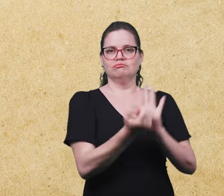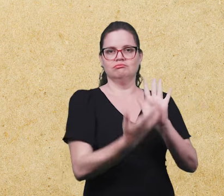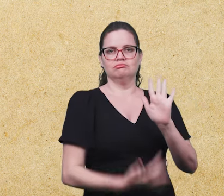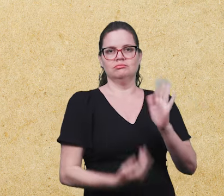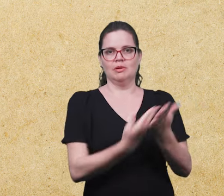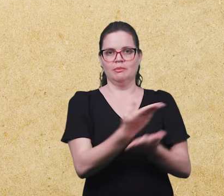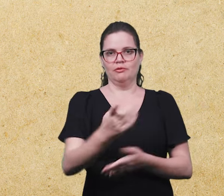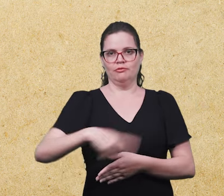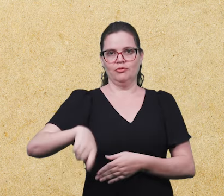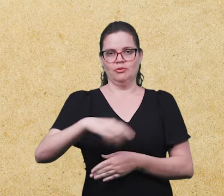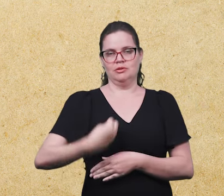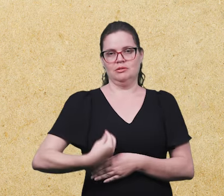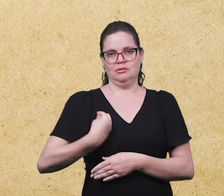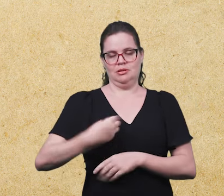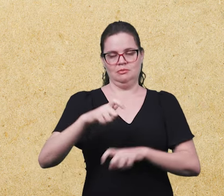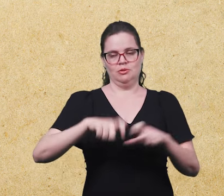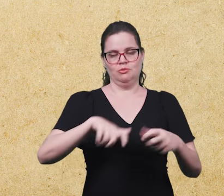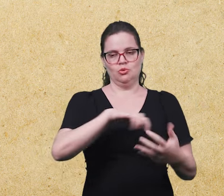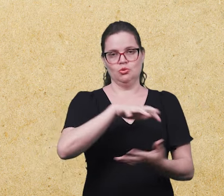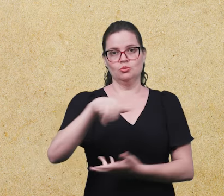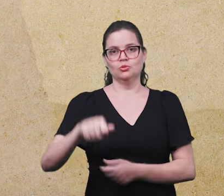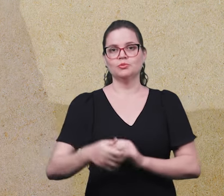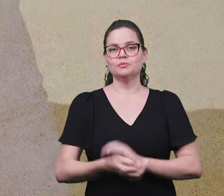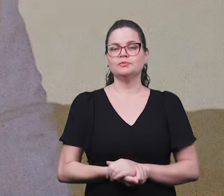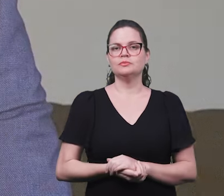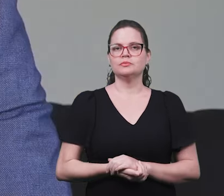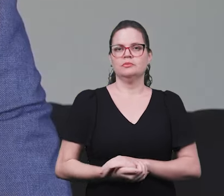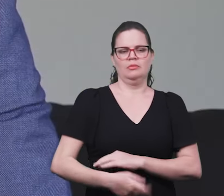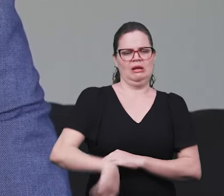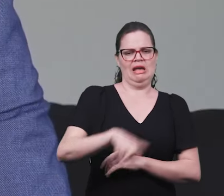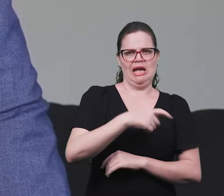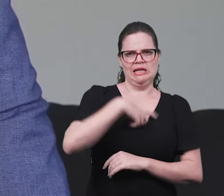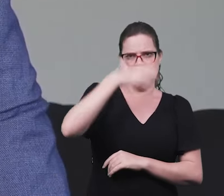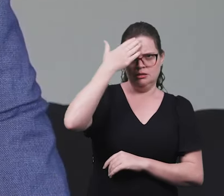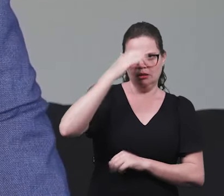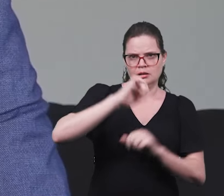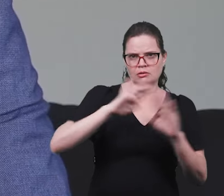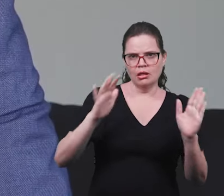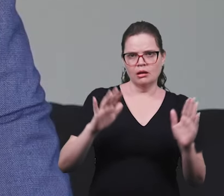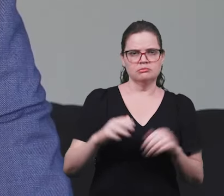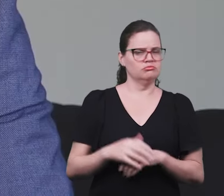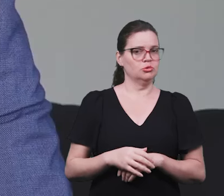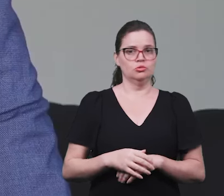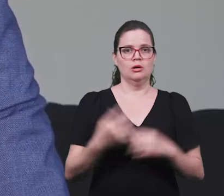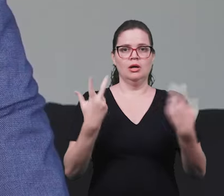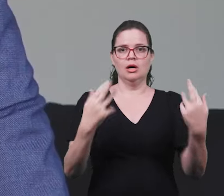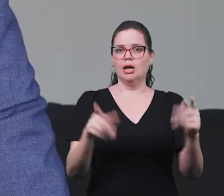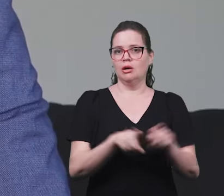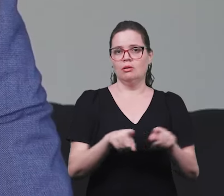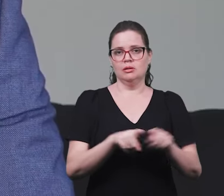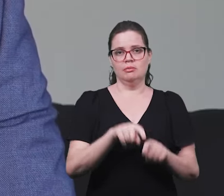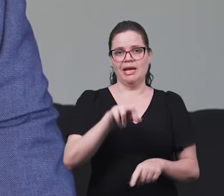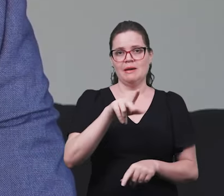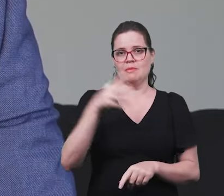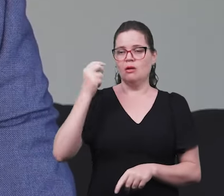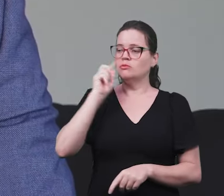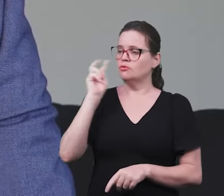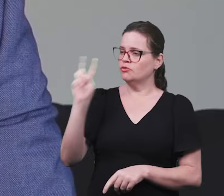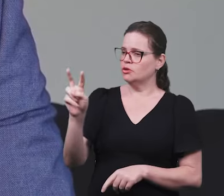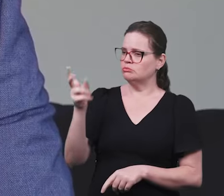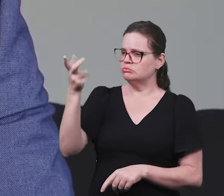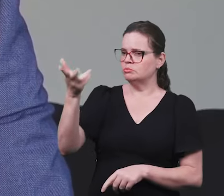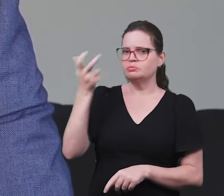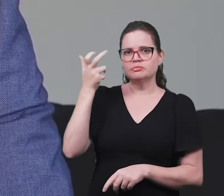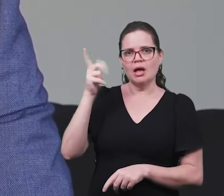do mundo. Eles não reconheceram José. Nos seus corações, em outras, na